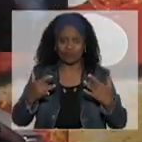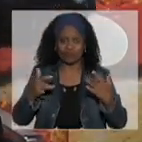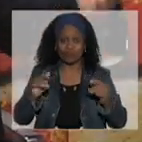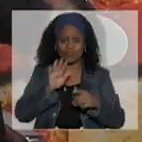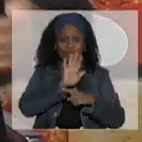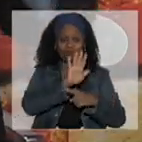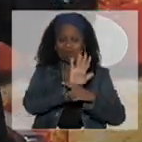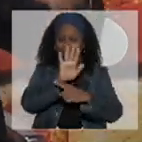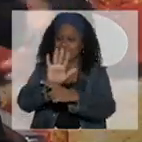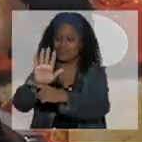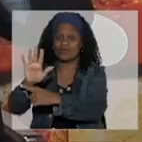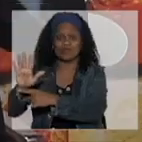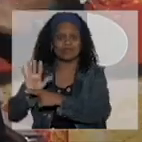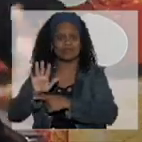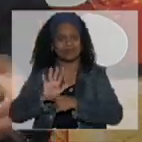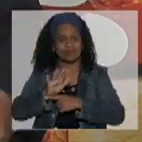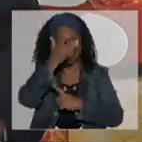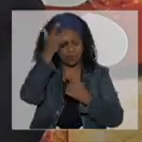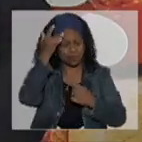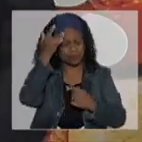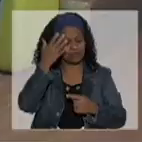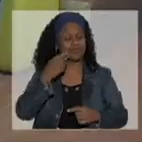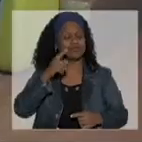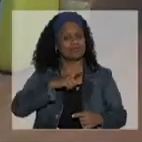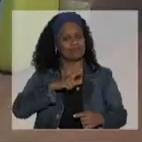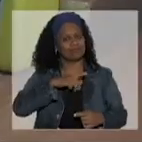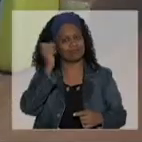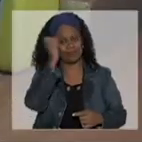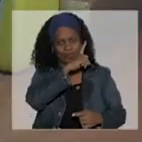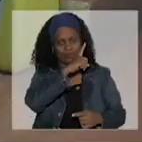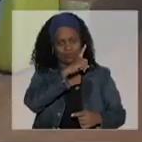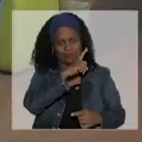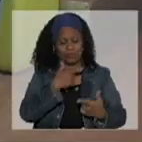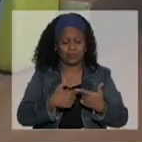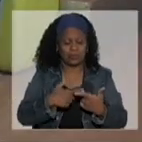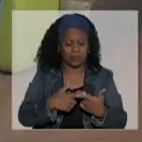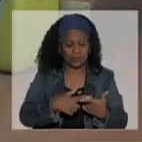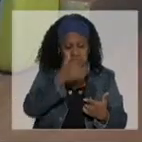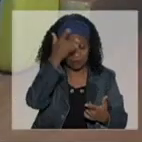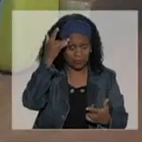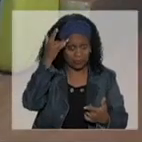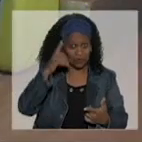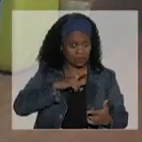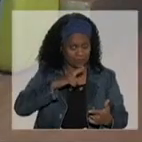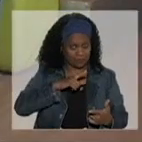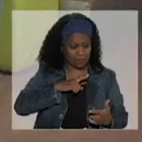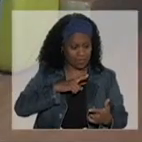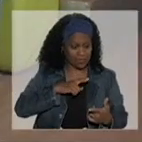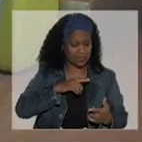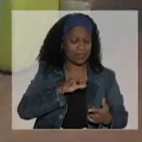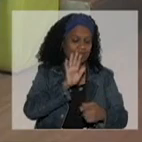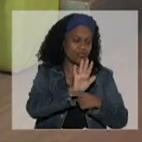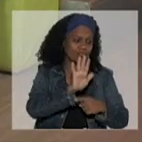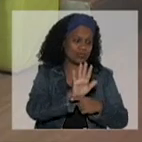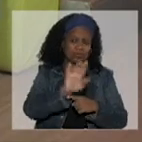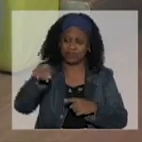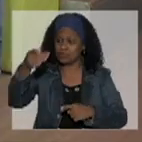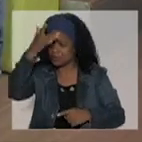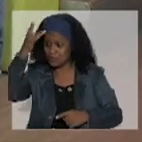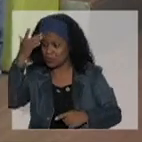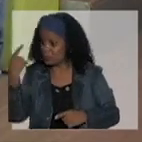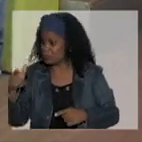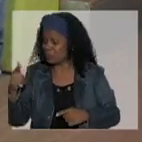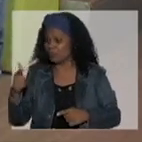organizando a partir das próprias pessoas que estão a dificuldade é exatamente quem está em dificuldade que ajuda jovens quem pode ajudar não